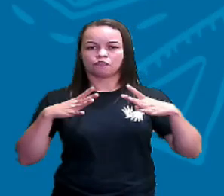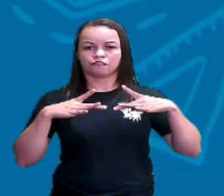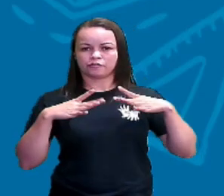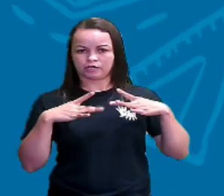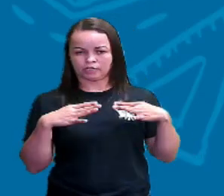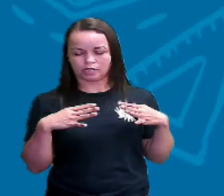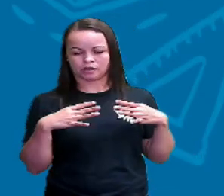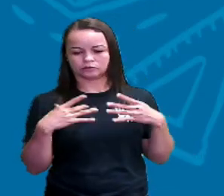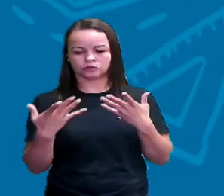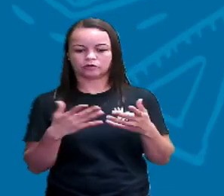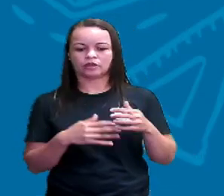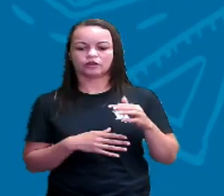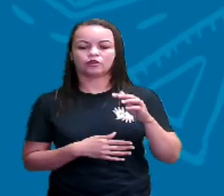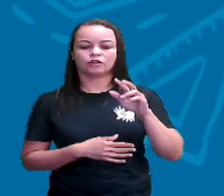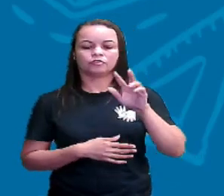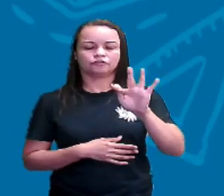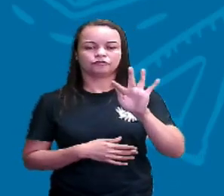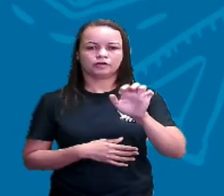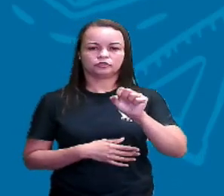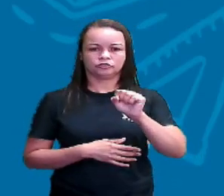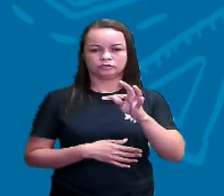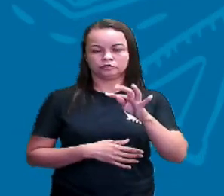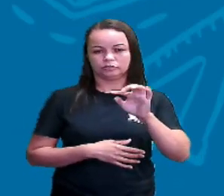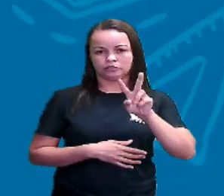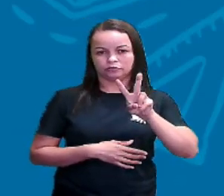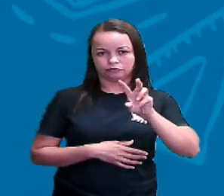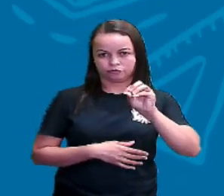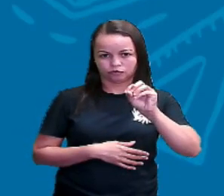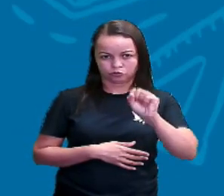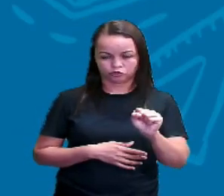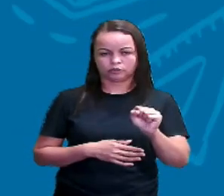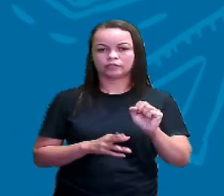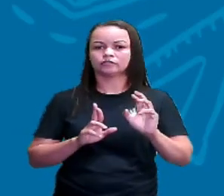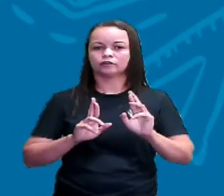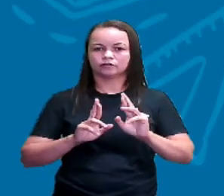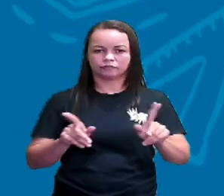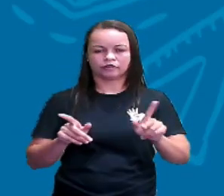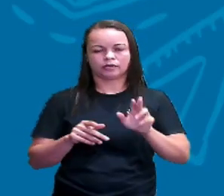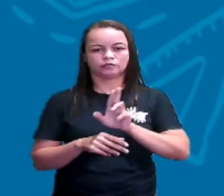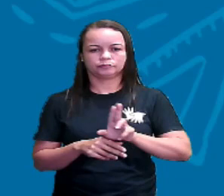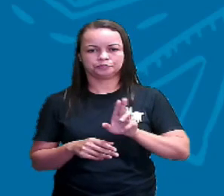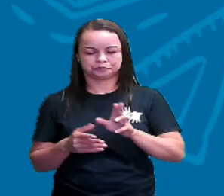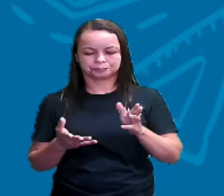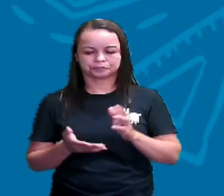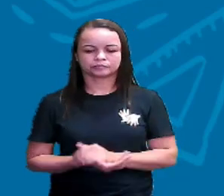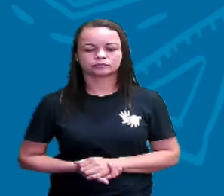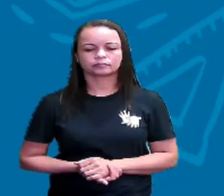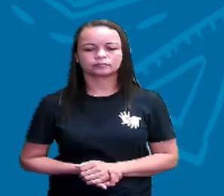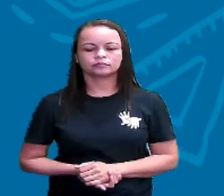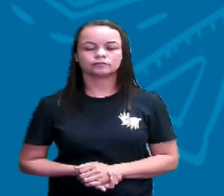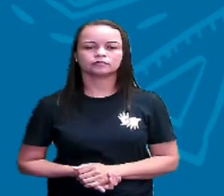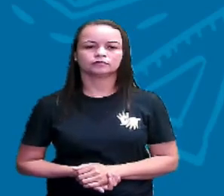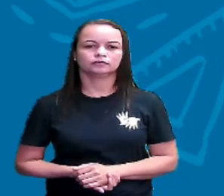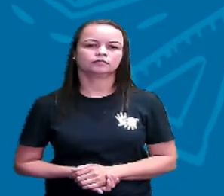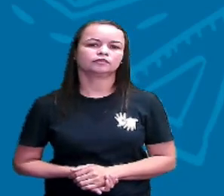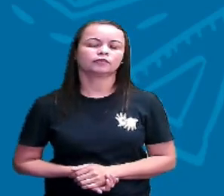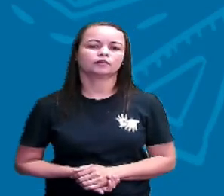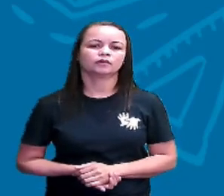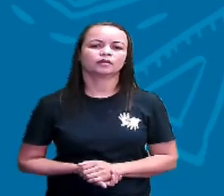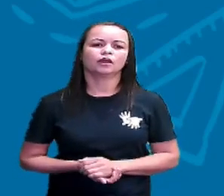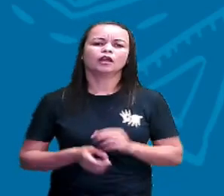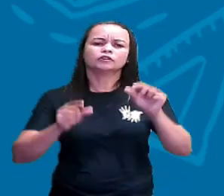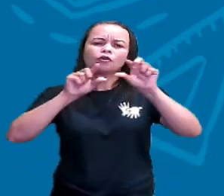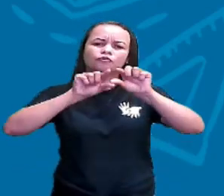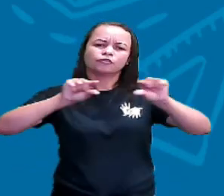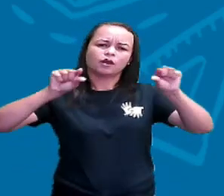diz feriado, a gente diz dias festivos, certo? Então, que frases a gente pode usar quando